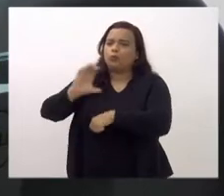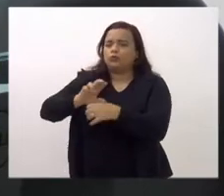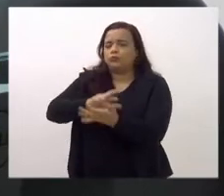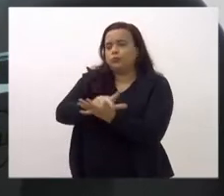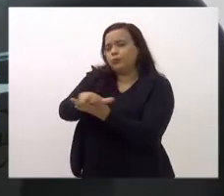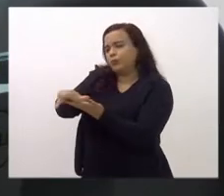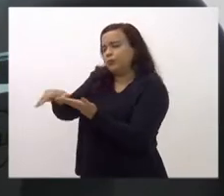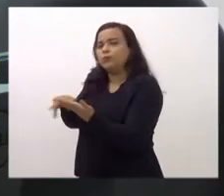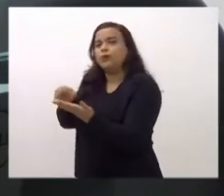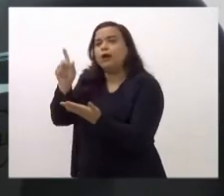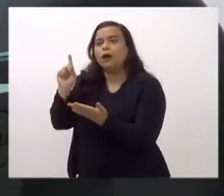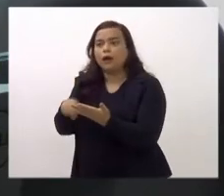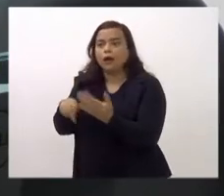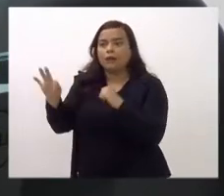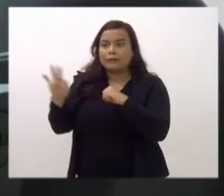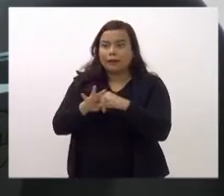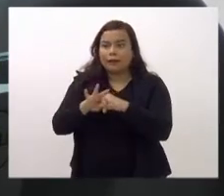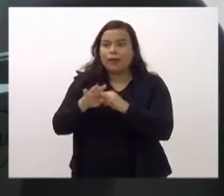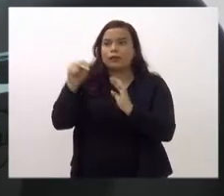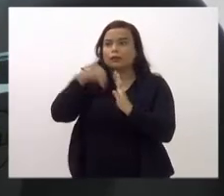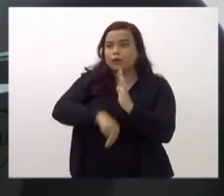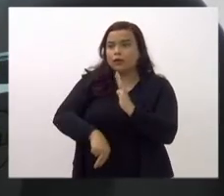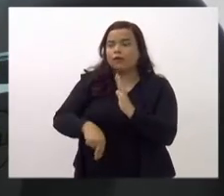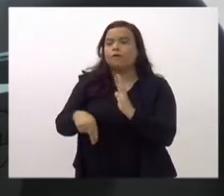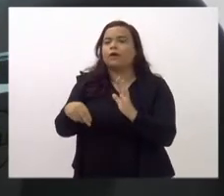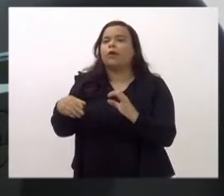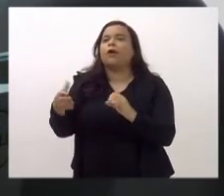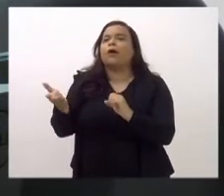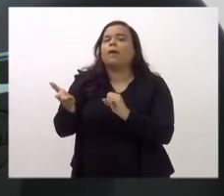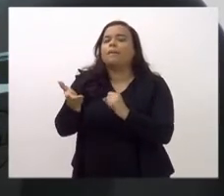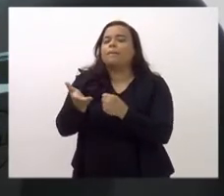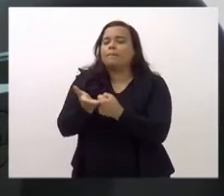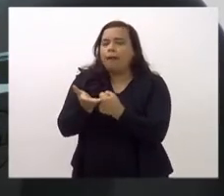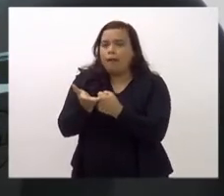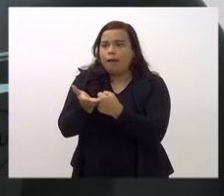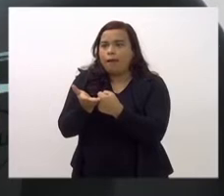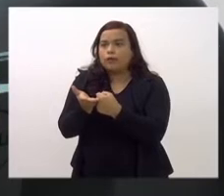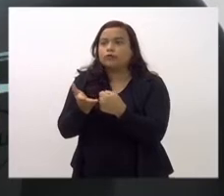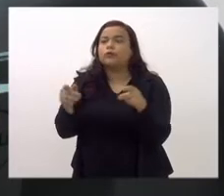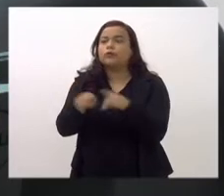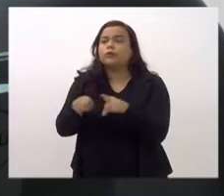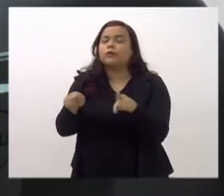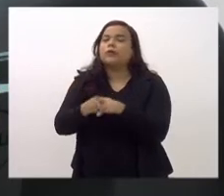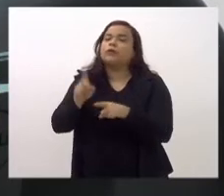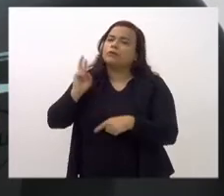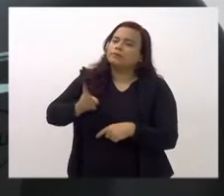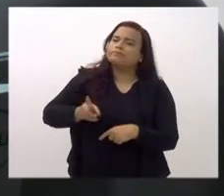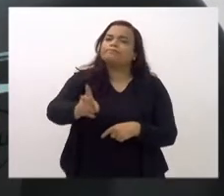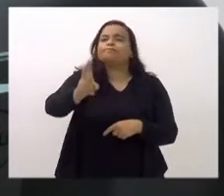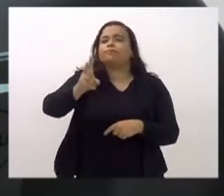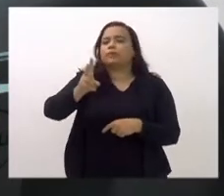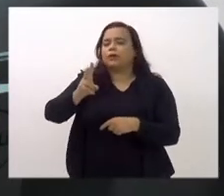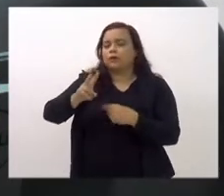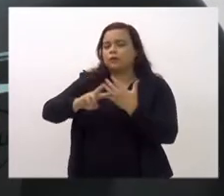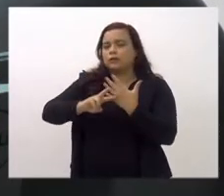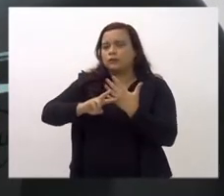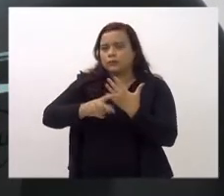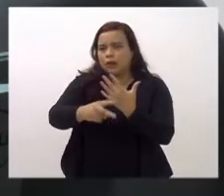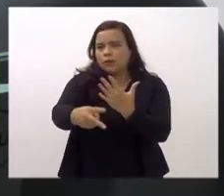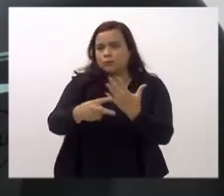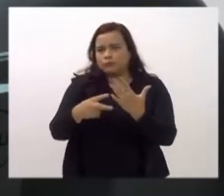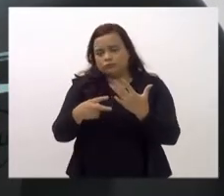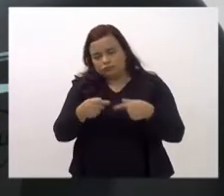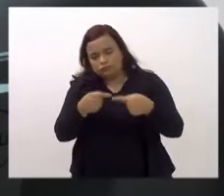aqueles cursos que formam técnicos de nível médio, mas que são realizados na sequência da formação do nível médio.